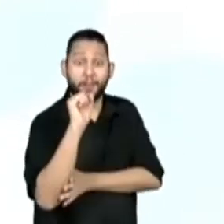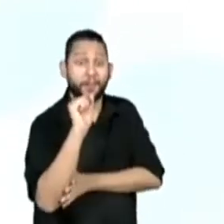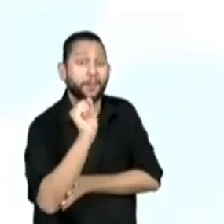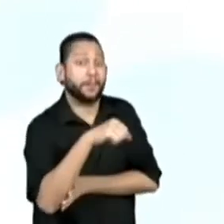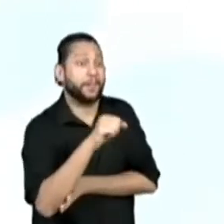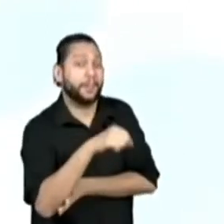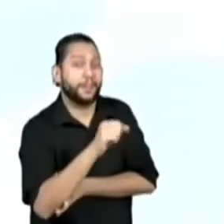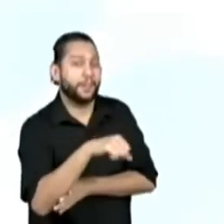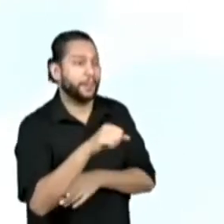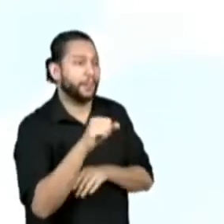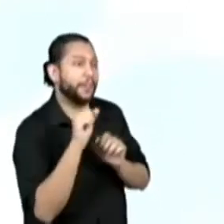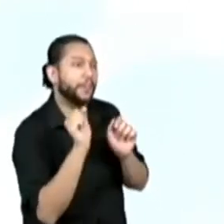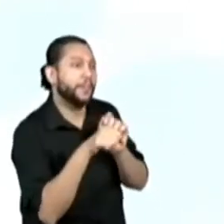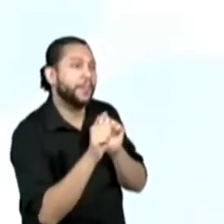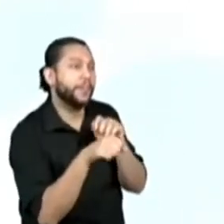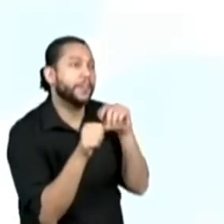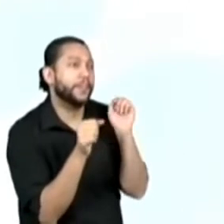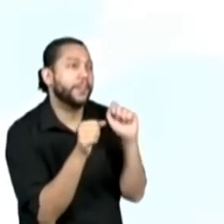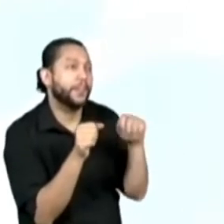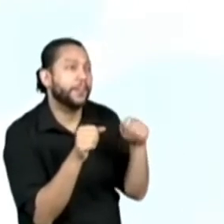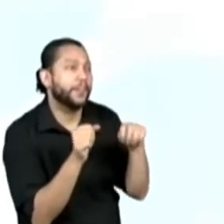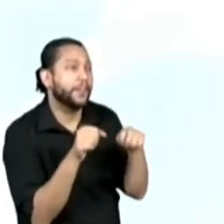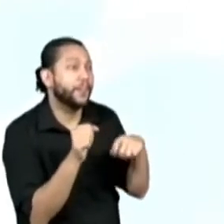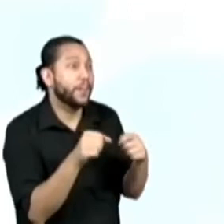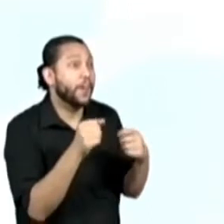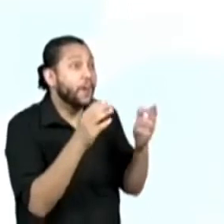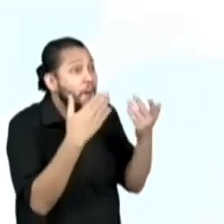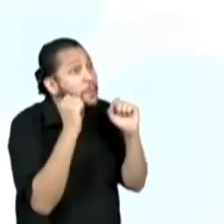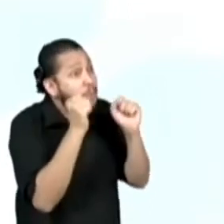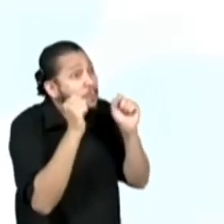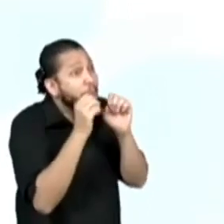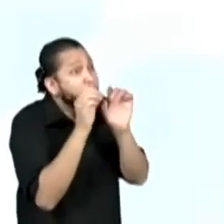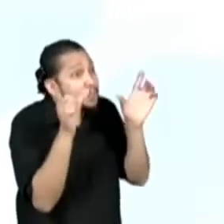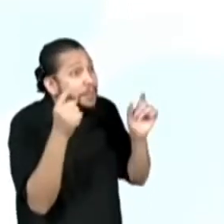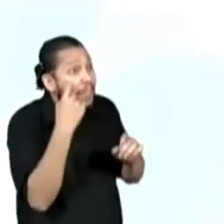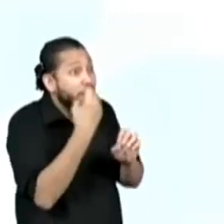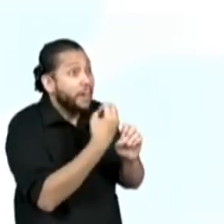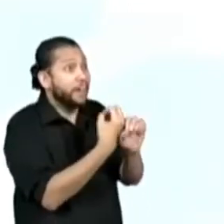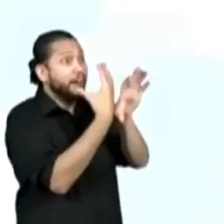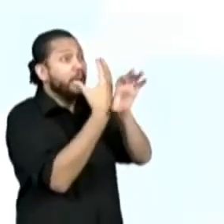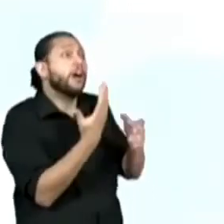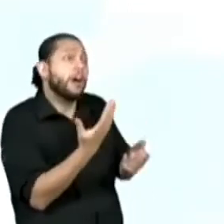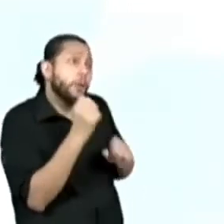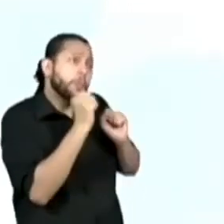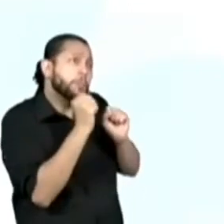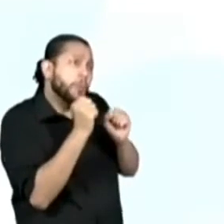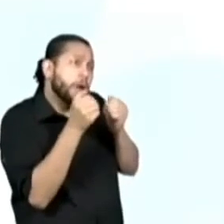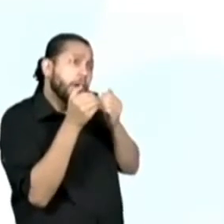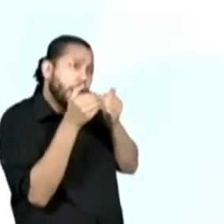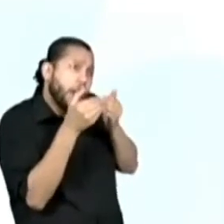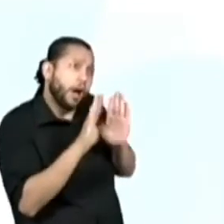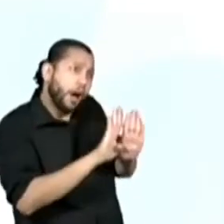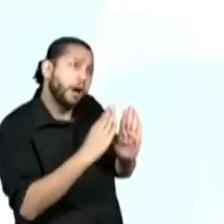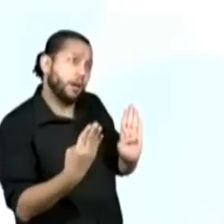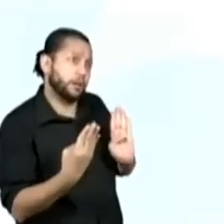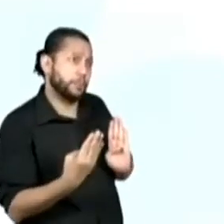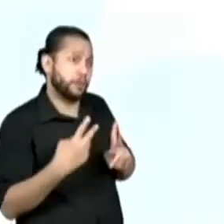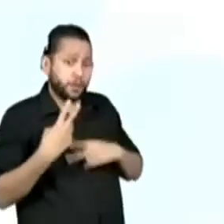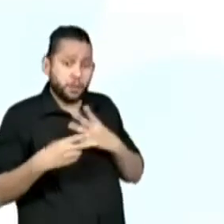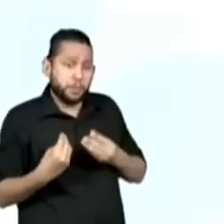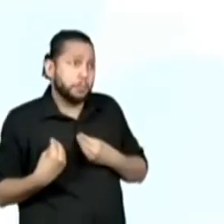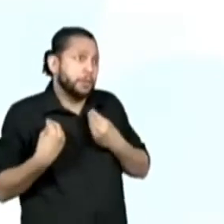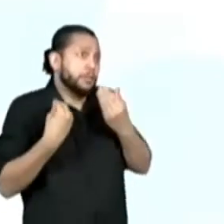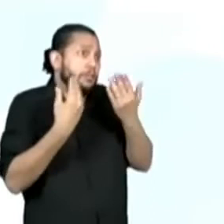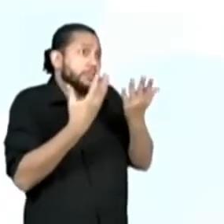Abra, queridos pequenos, está aqui a vossa mãezinha, que trouxe um presente para cada um. Mas havia apoiado a